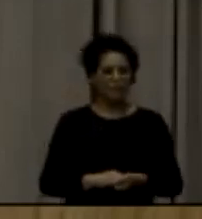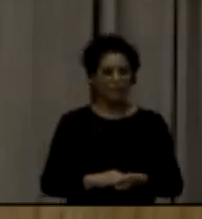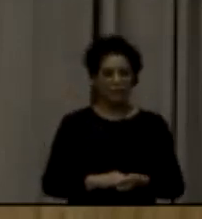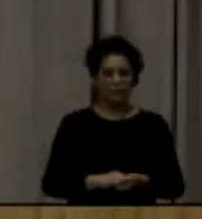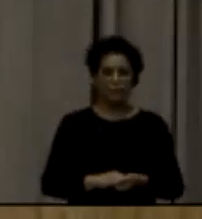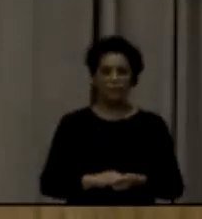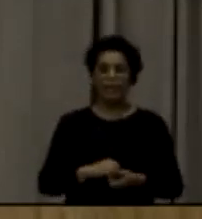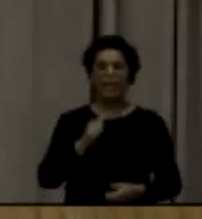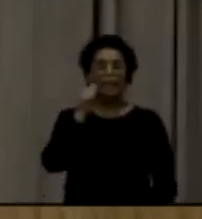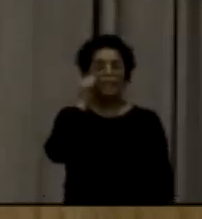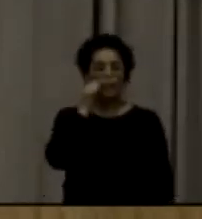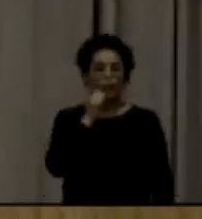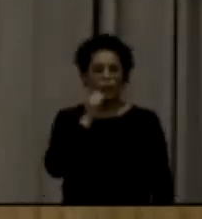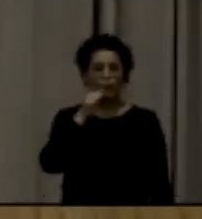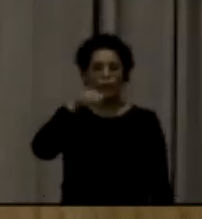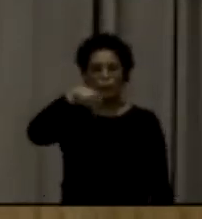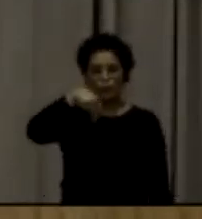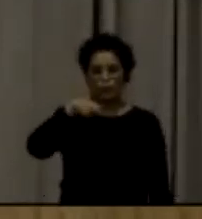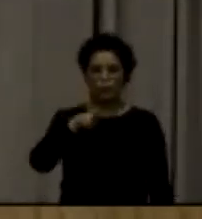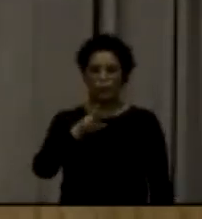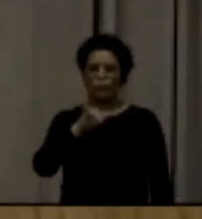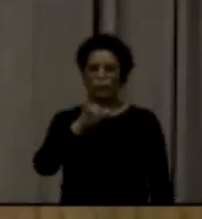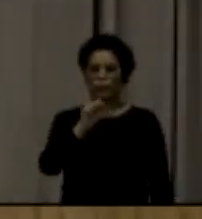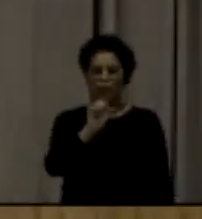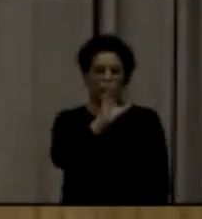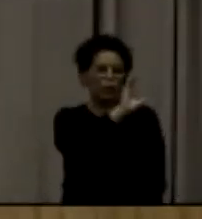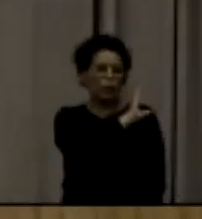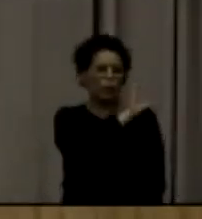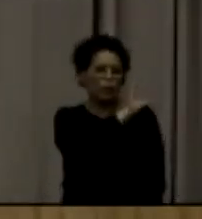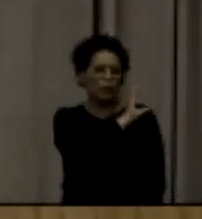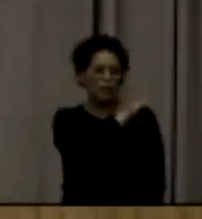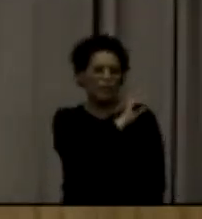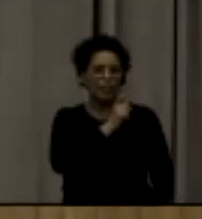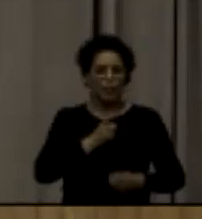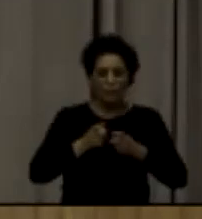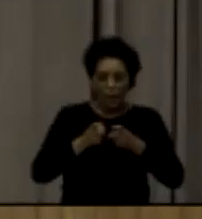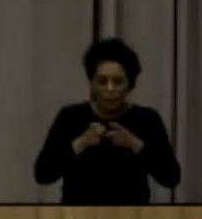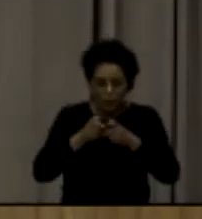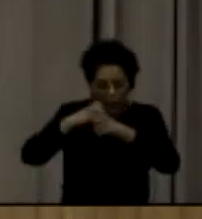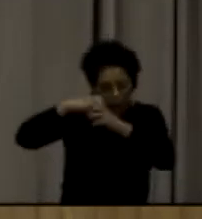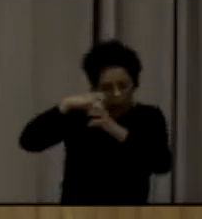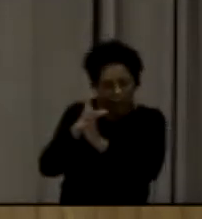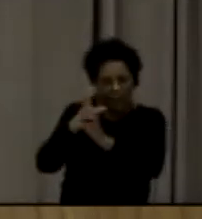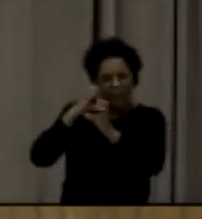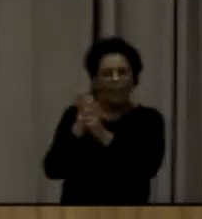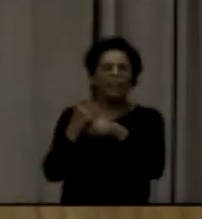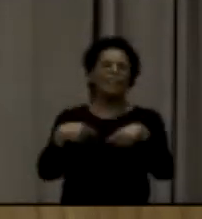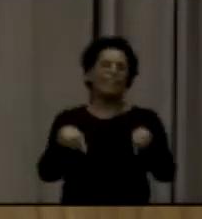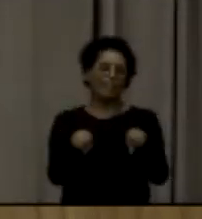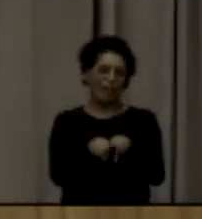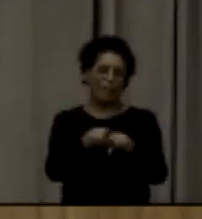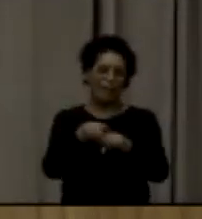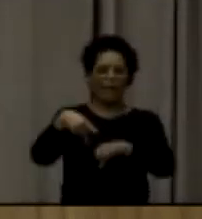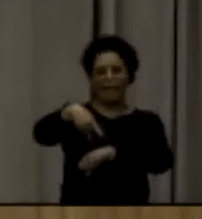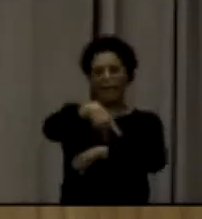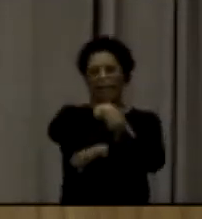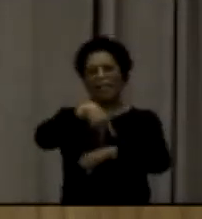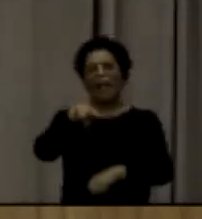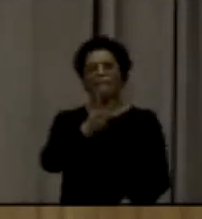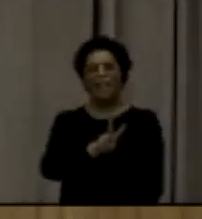A doutora Nuri Salgado, coordenadora de Bacteriologia Ambulatorial também da Venezuela.